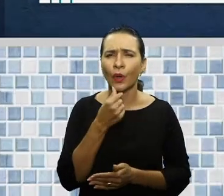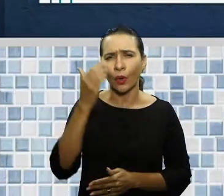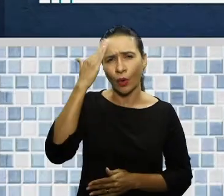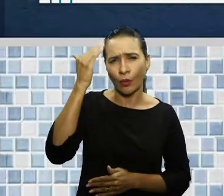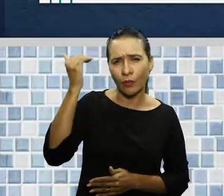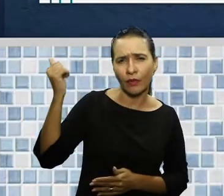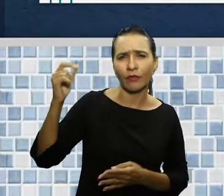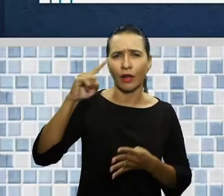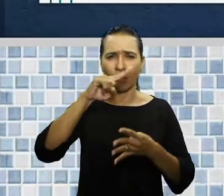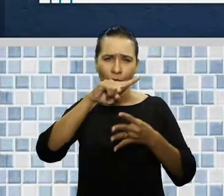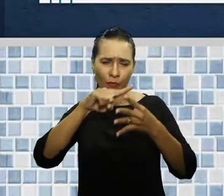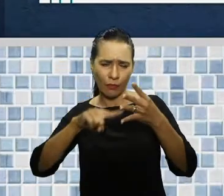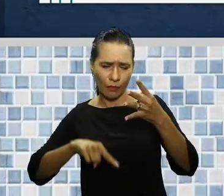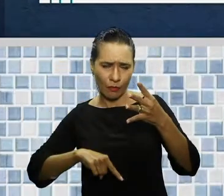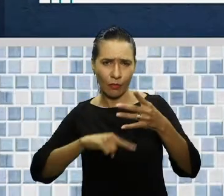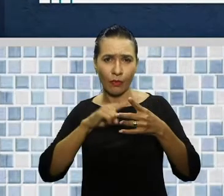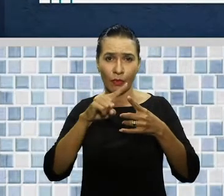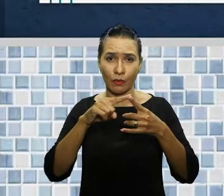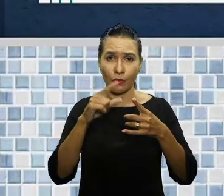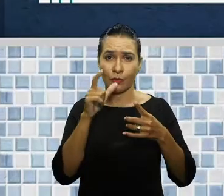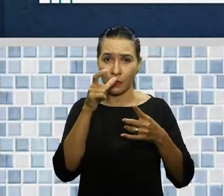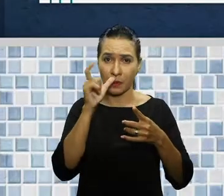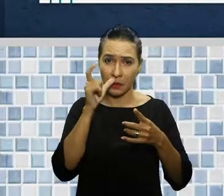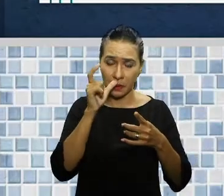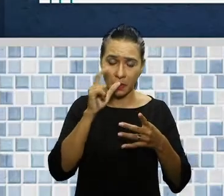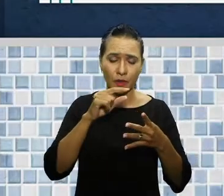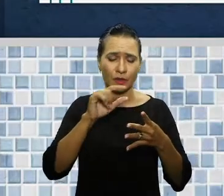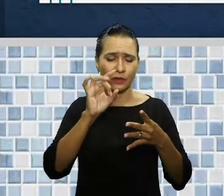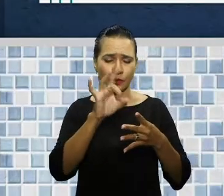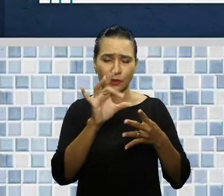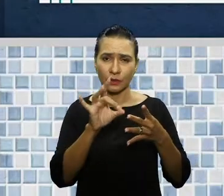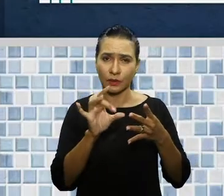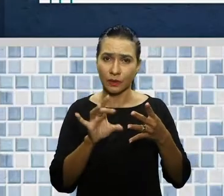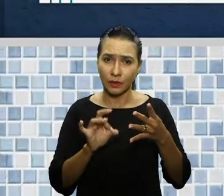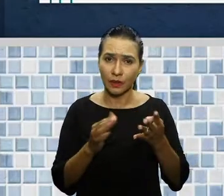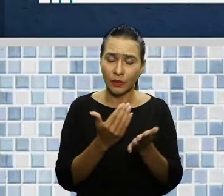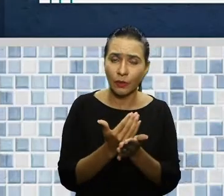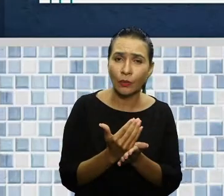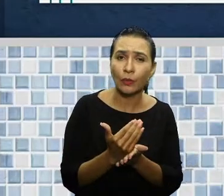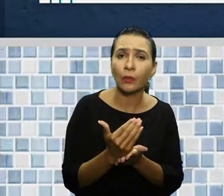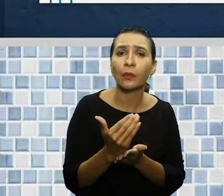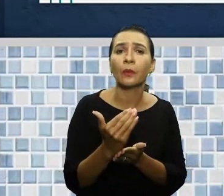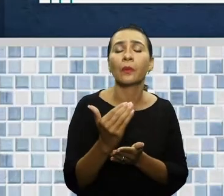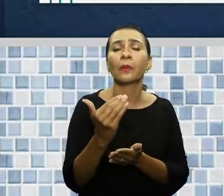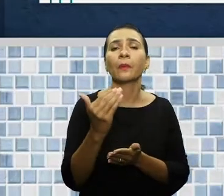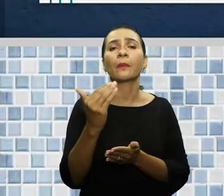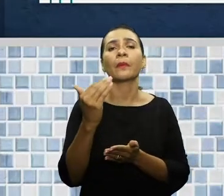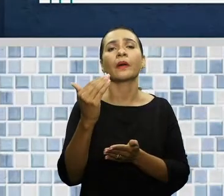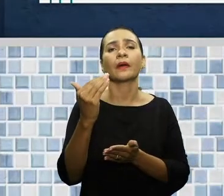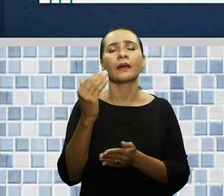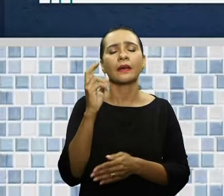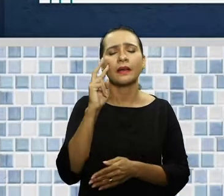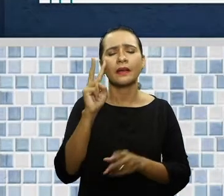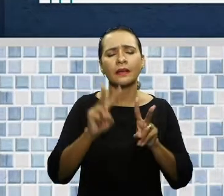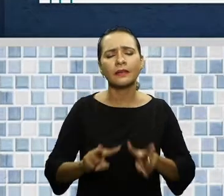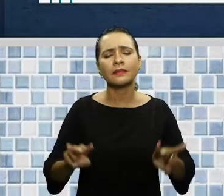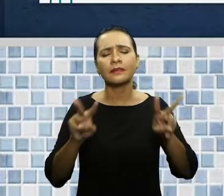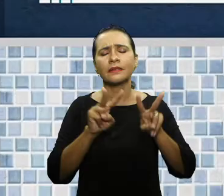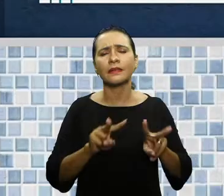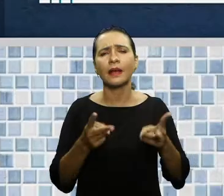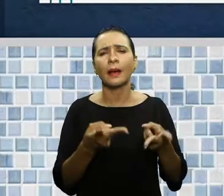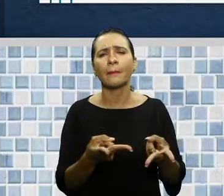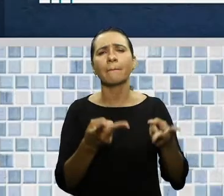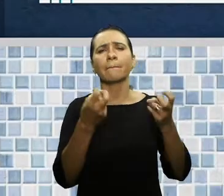Galilei, Isaac Newton, o próprio Leonardo da Vinci aparecem e começam a ver a